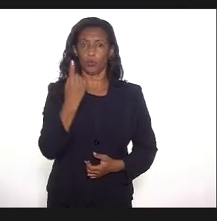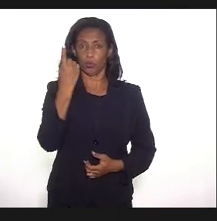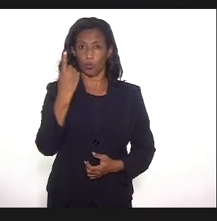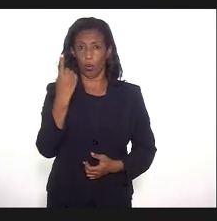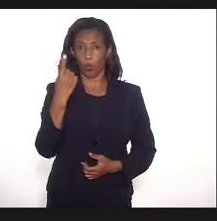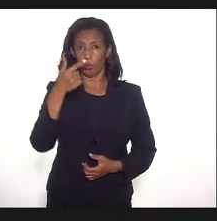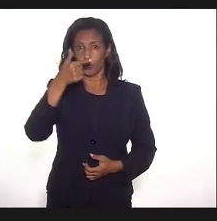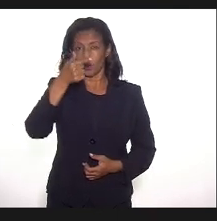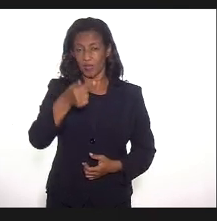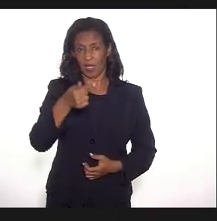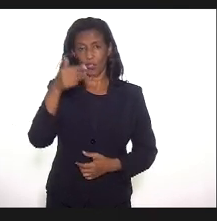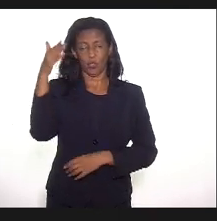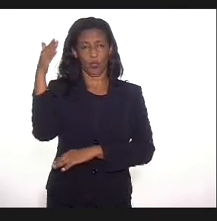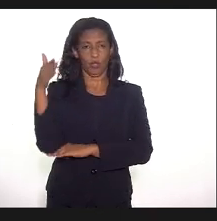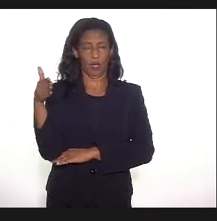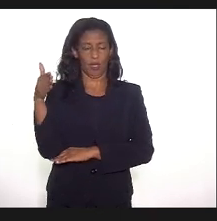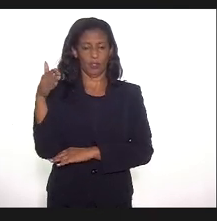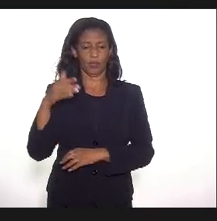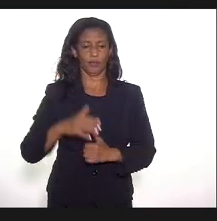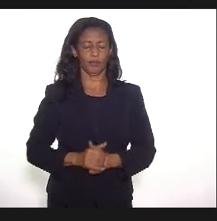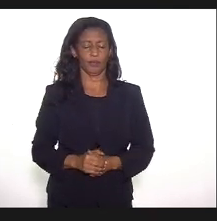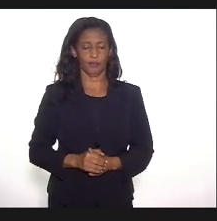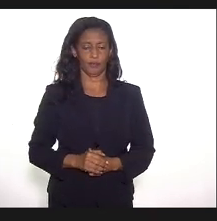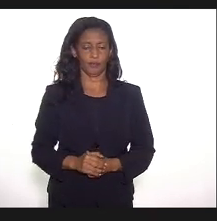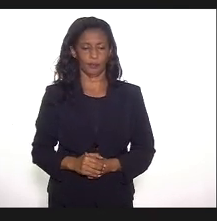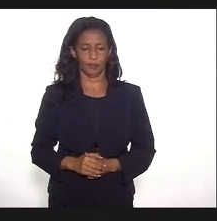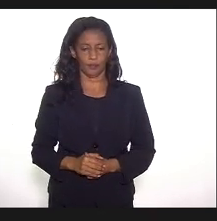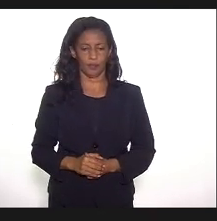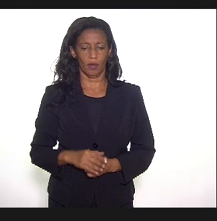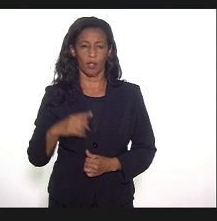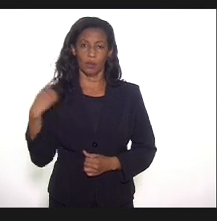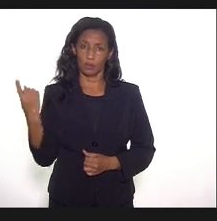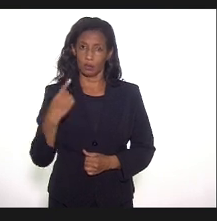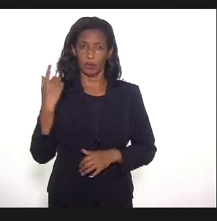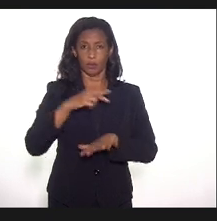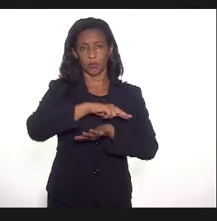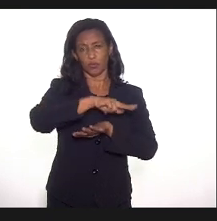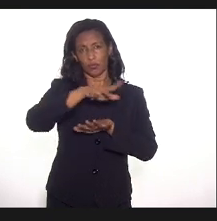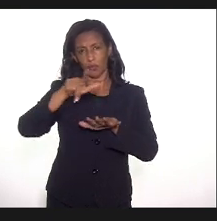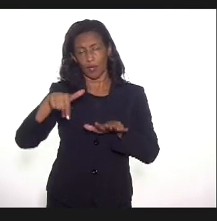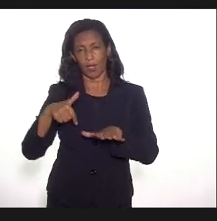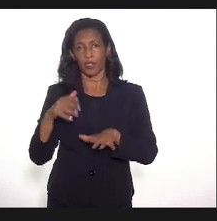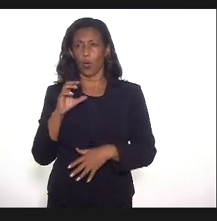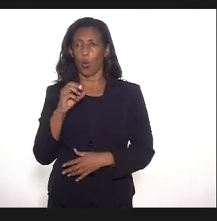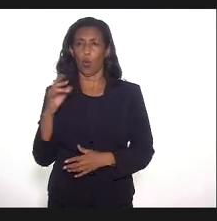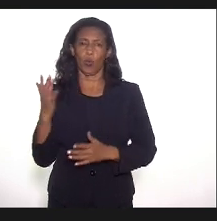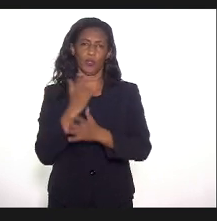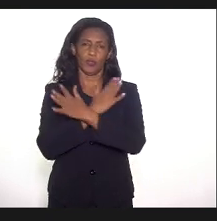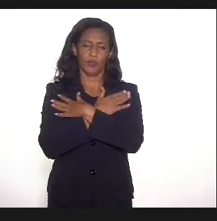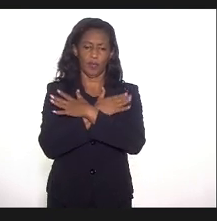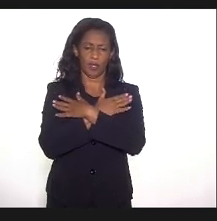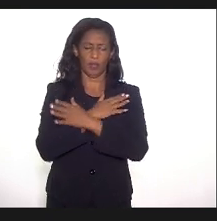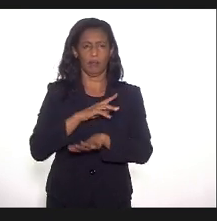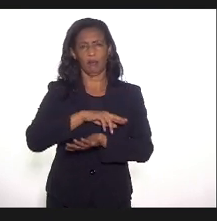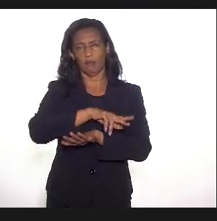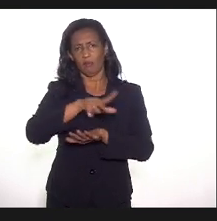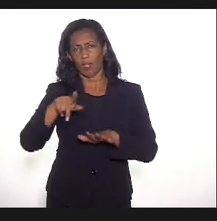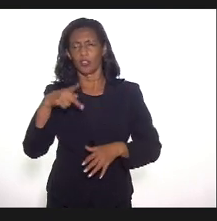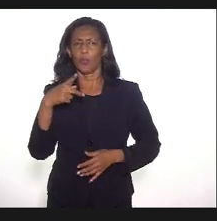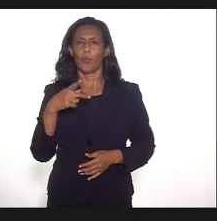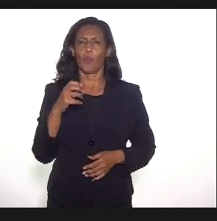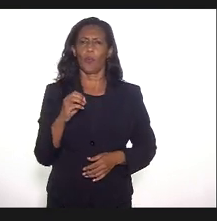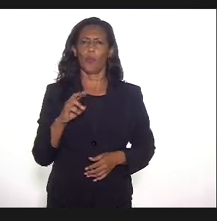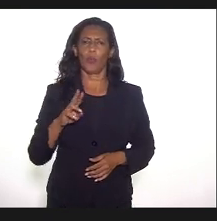de 7 hotéis que tem em Paty, Miguel Pereira. Nós temos várias colônias de férias na região, temos várias